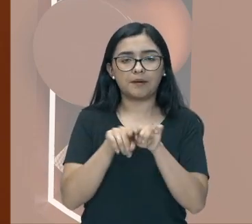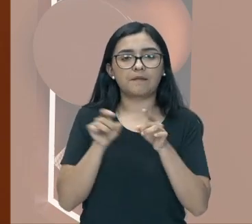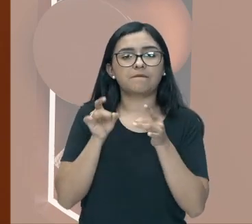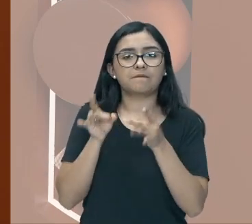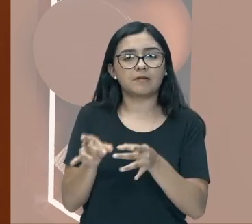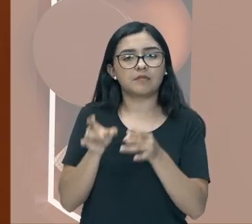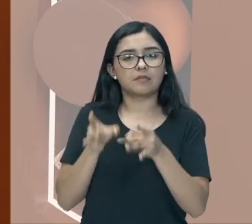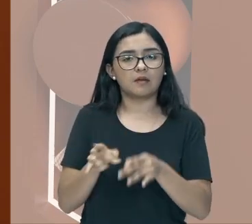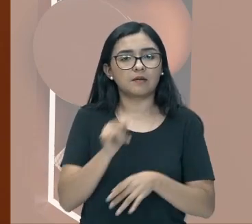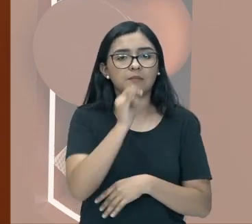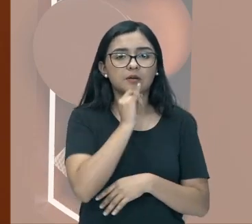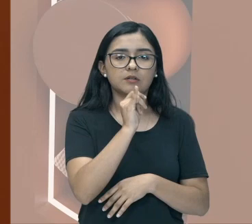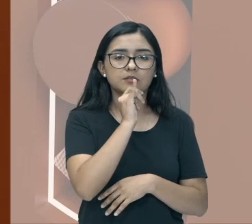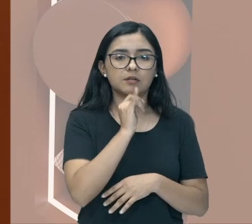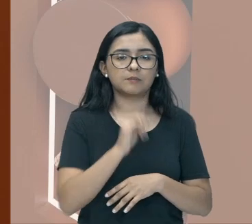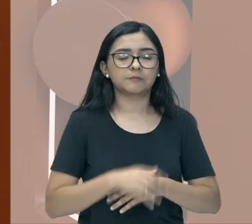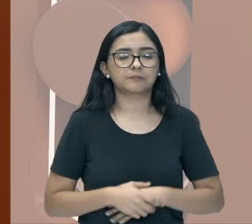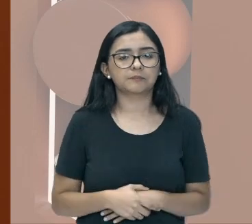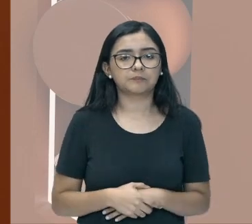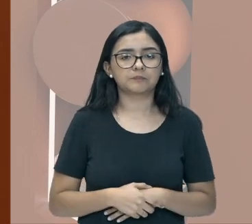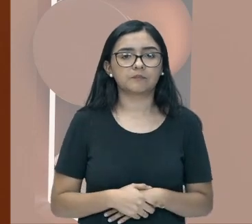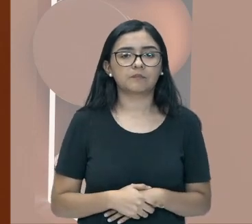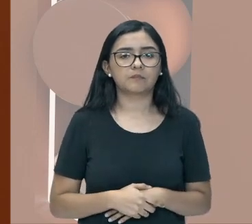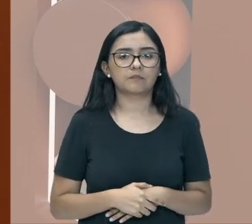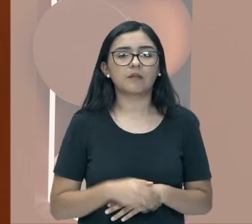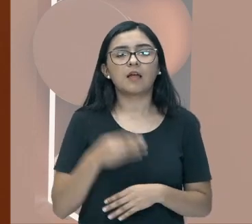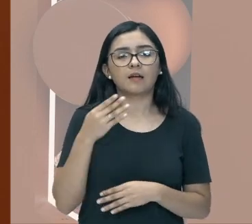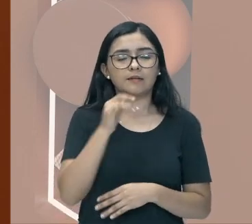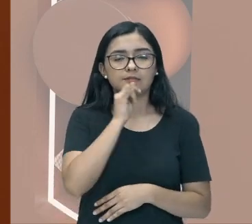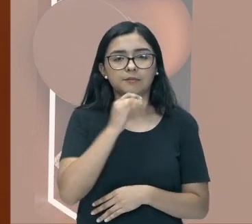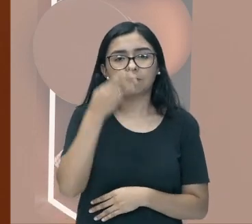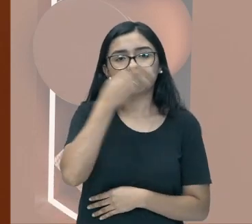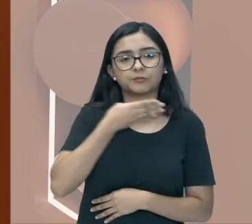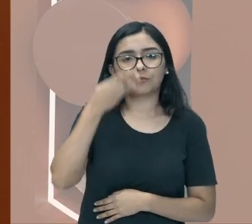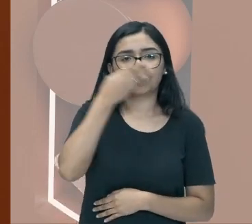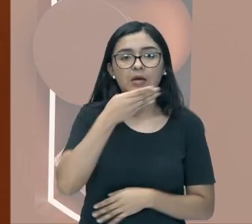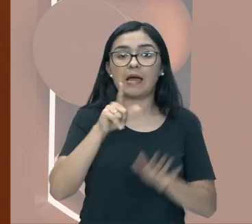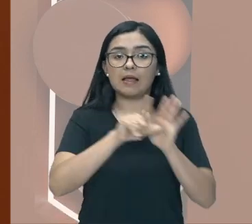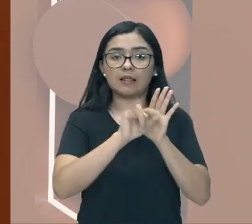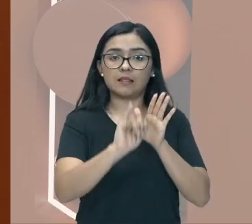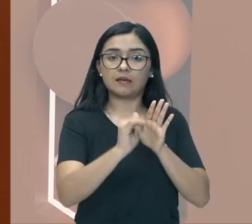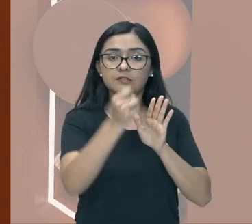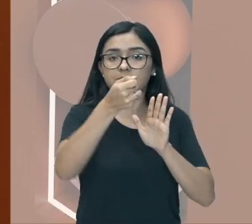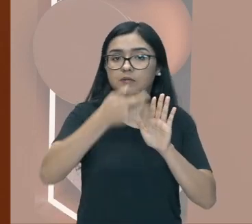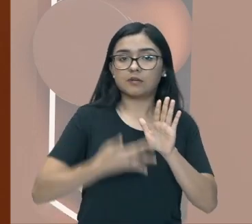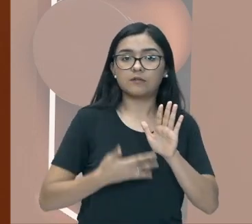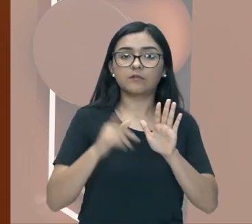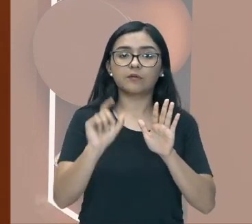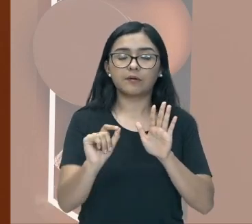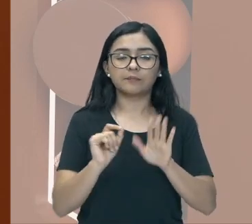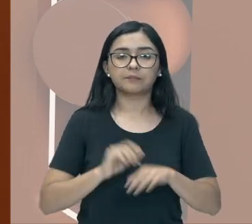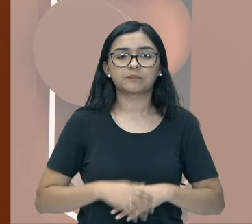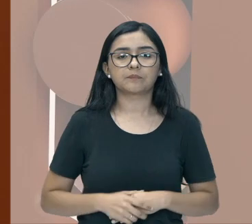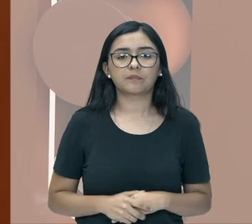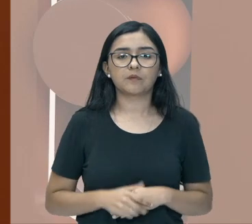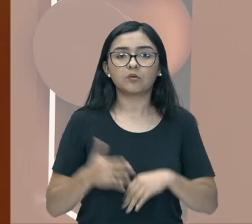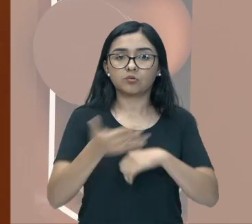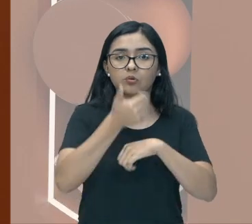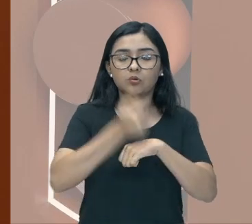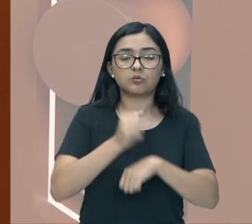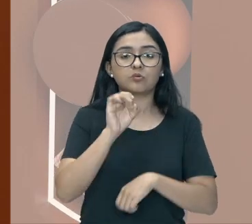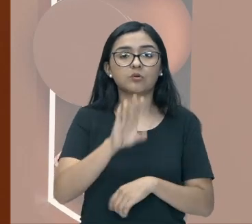Por exemplo, na questão ali do melaço, a lei dizia, os colonos só